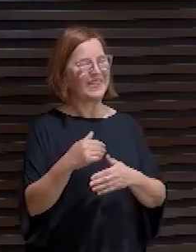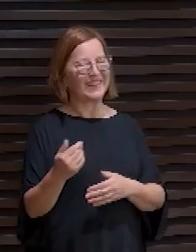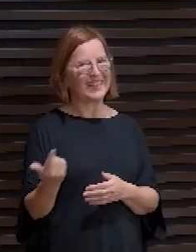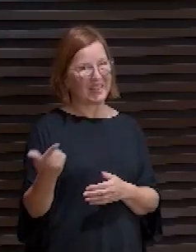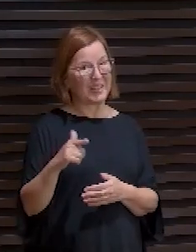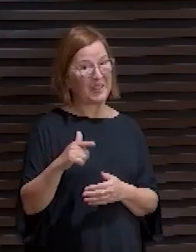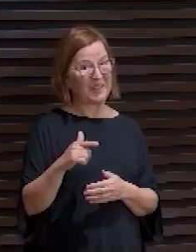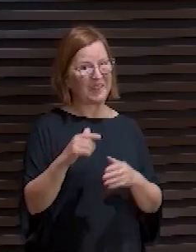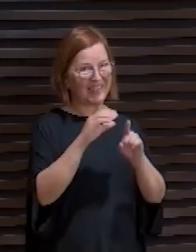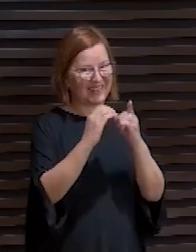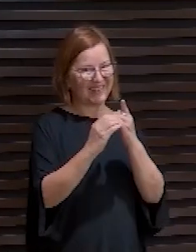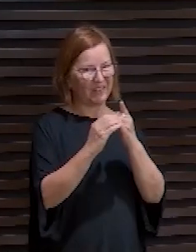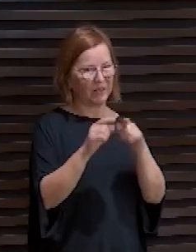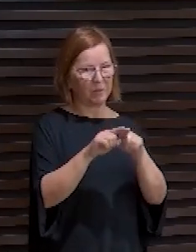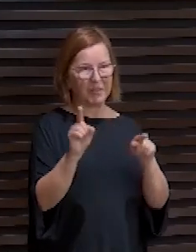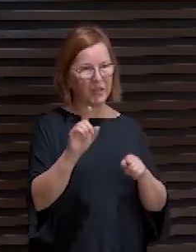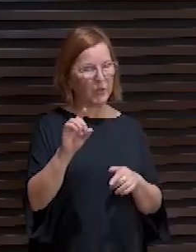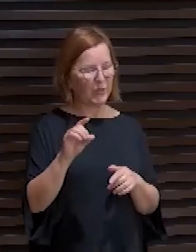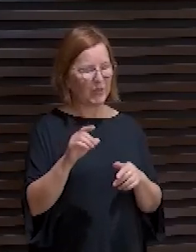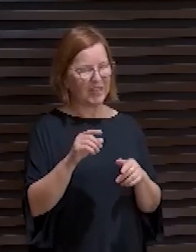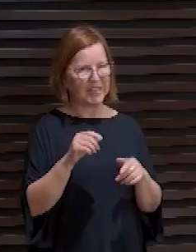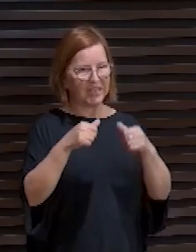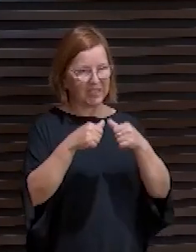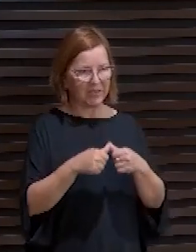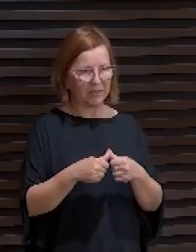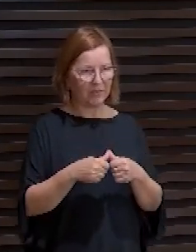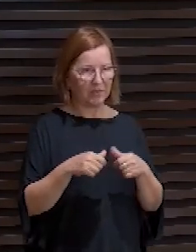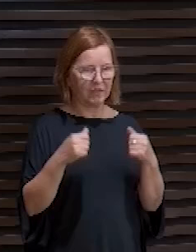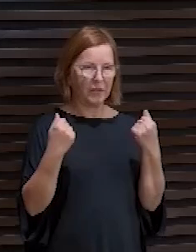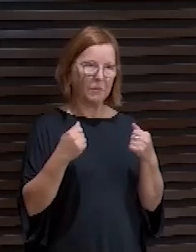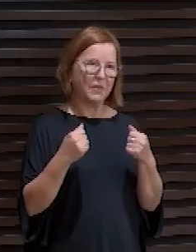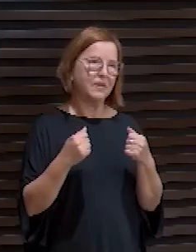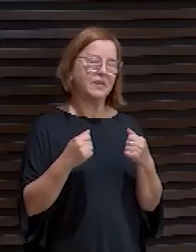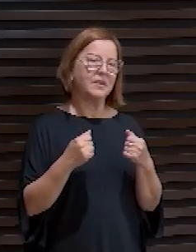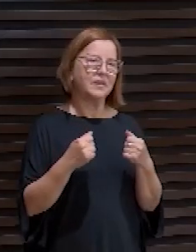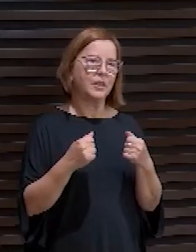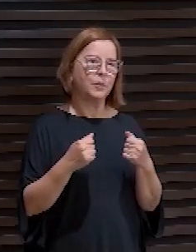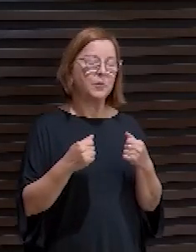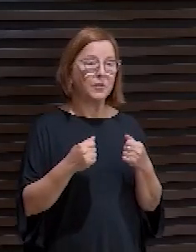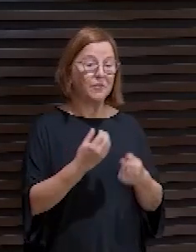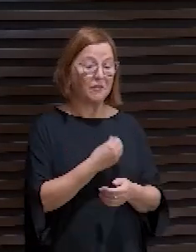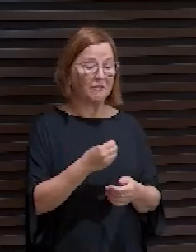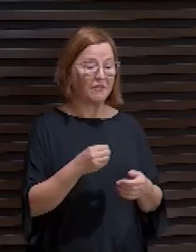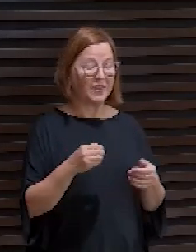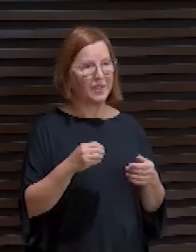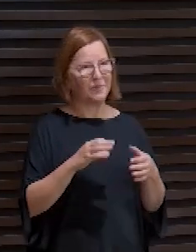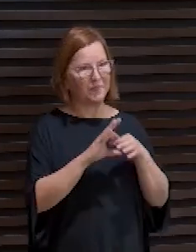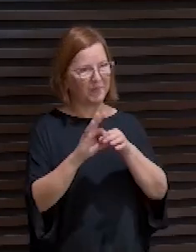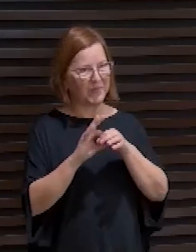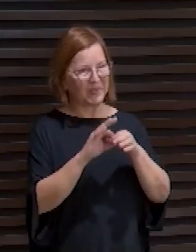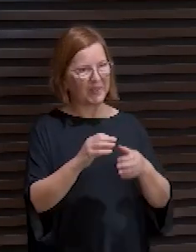não é só isso. Nós precisamos nos exortar ao amor e às boas obras. É viver o relacionamento cristão. Que o Senhor